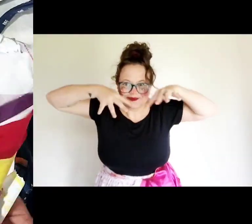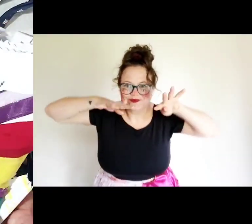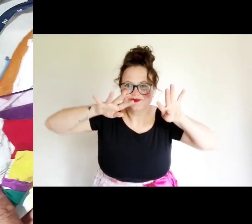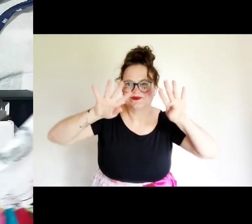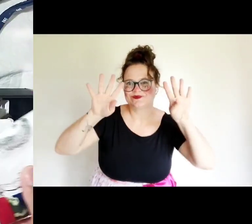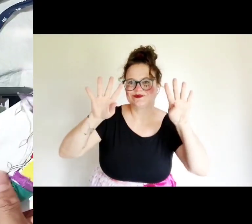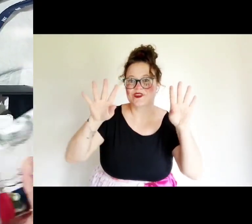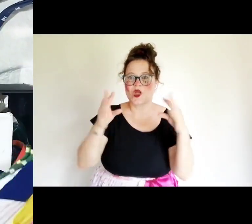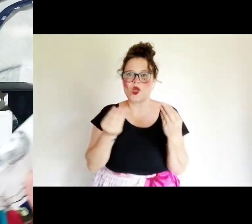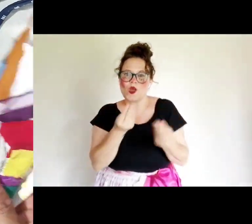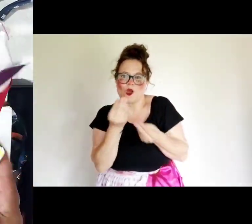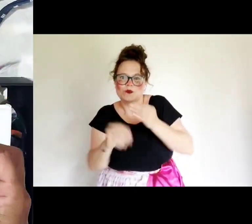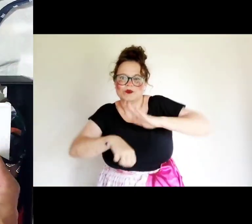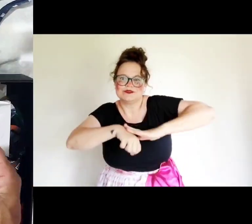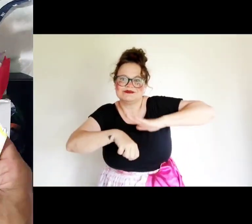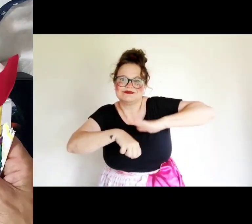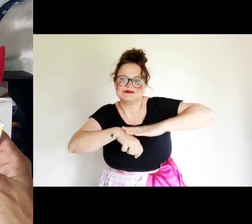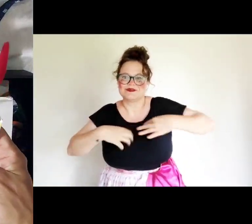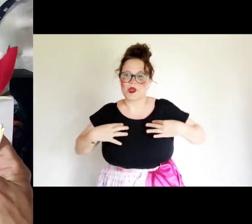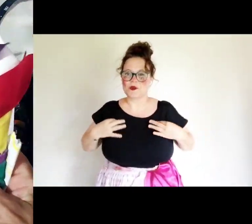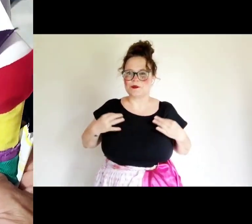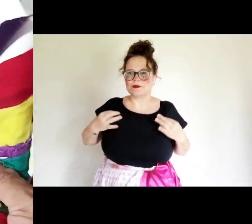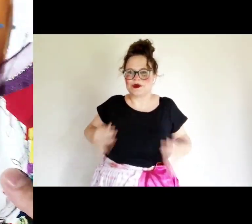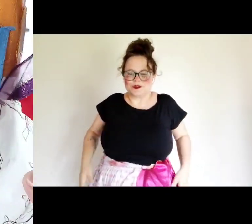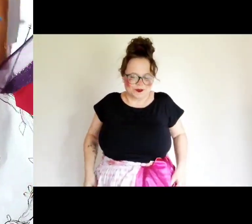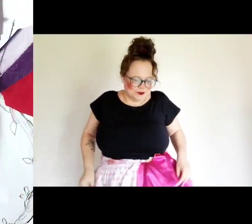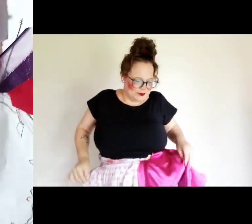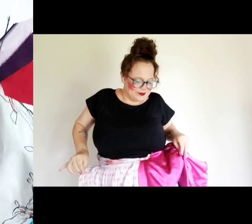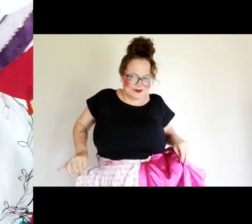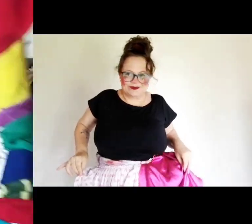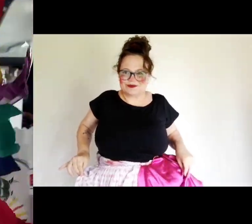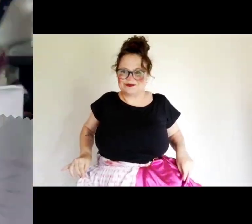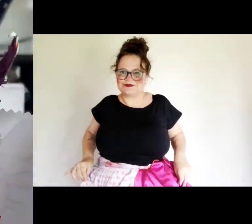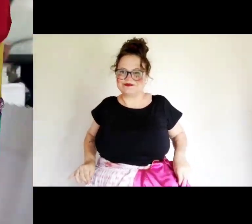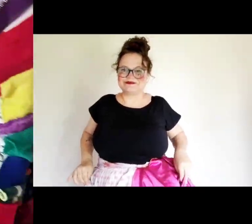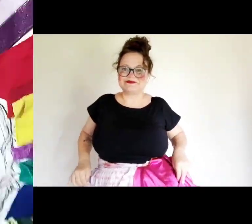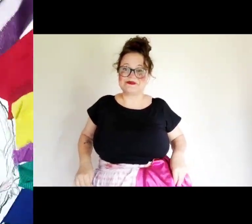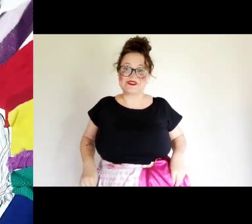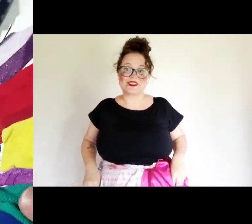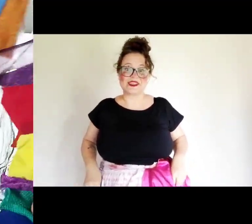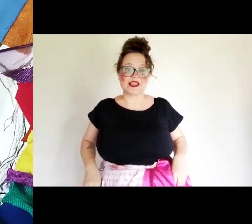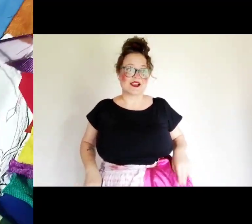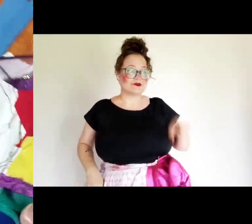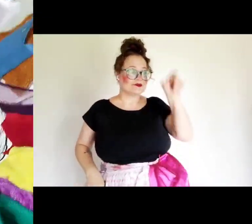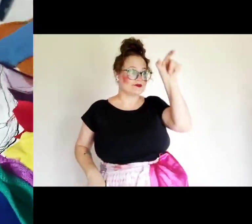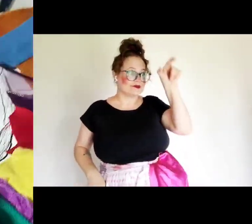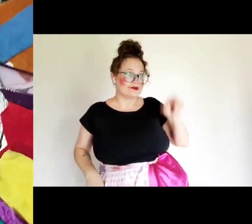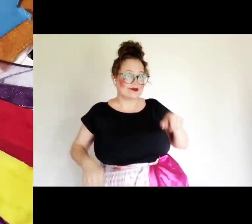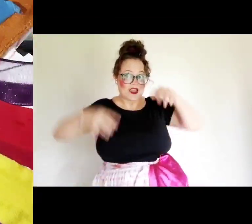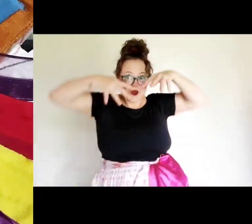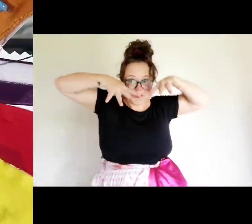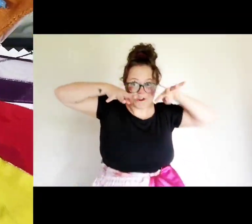feita de pano. Uma drag de pano, o Milha